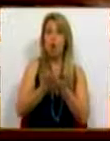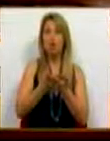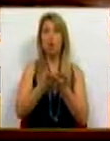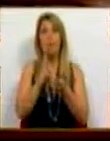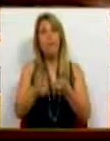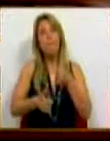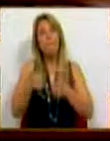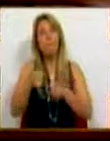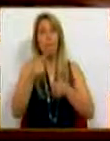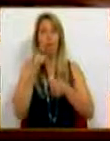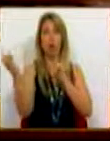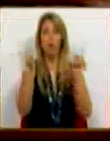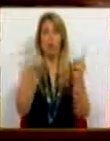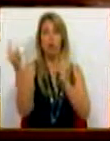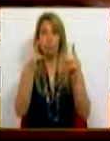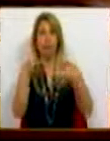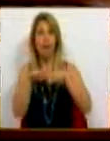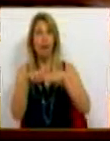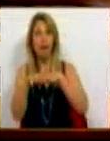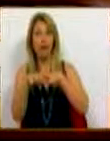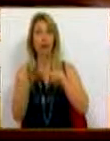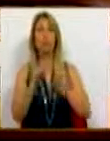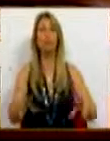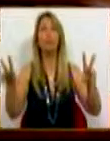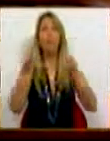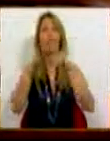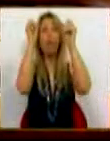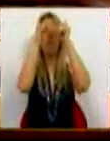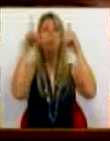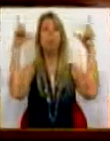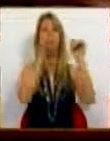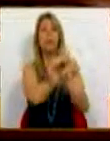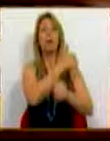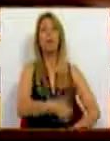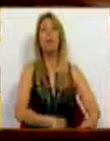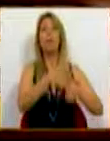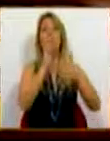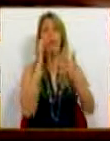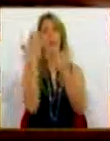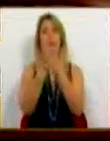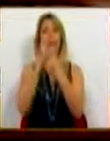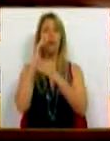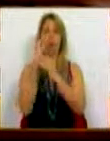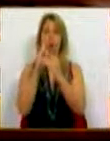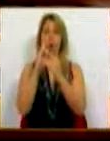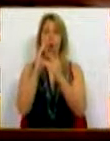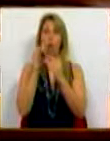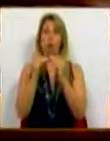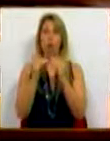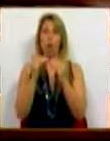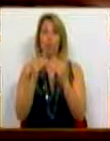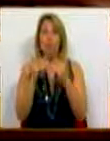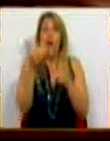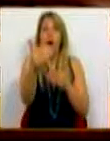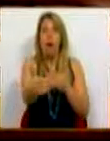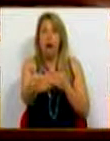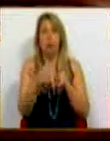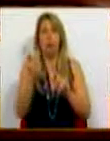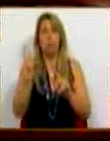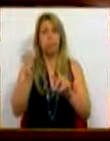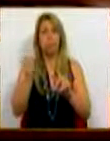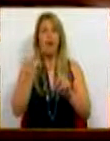transporte, num novo conceito de mobilidade urbana que procura dar um salto qualitativo expressivo, pelo qual espera há décadas.